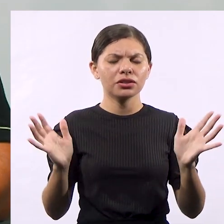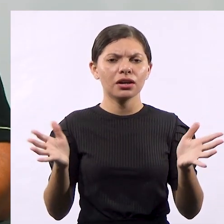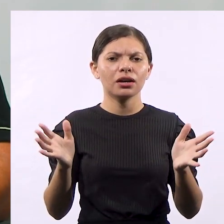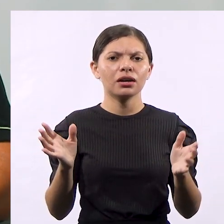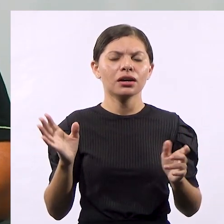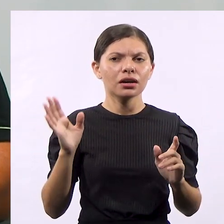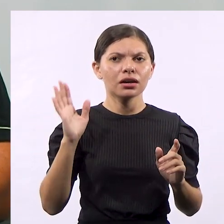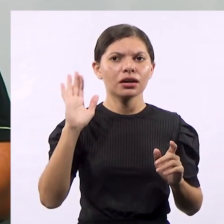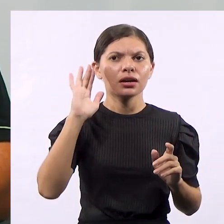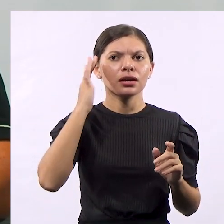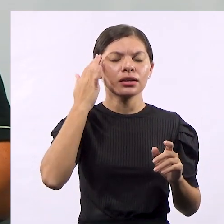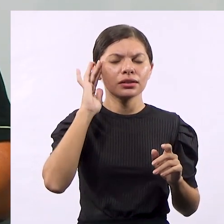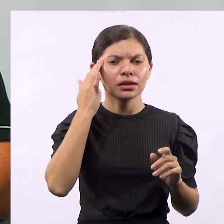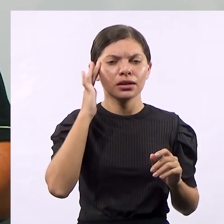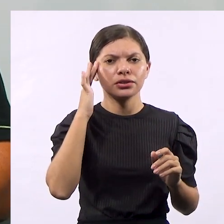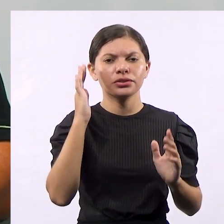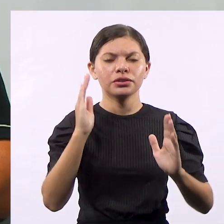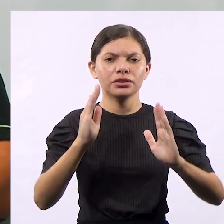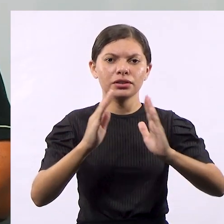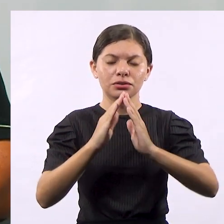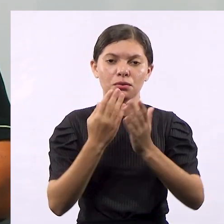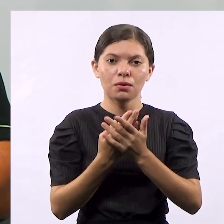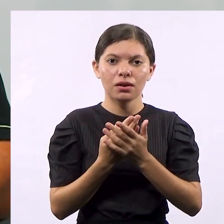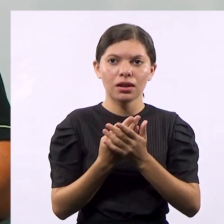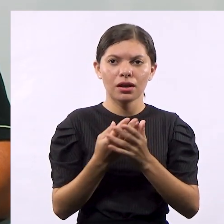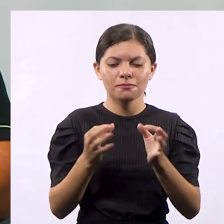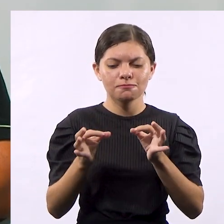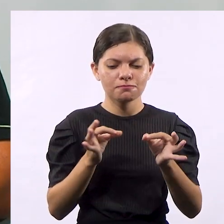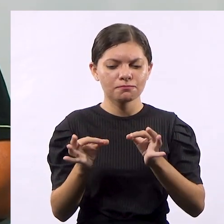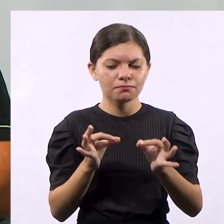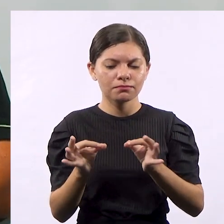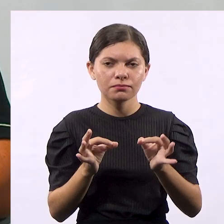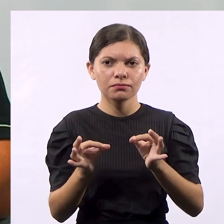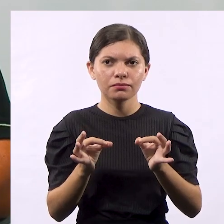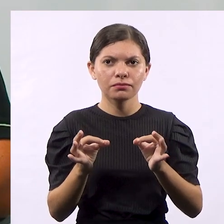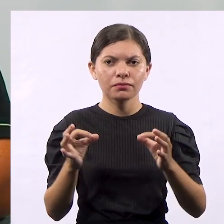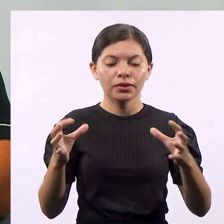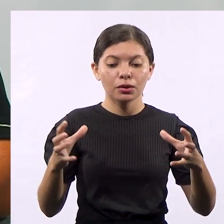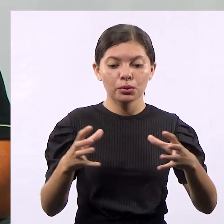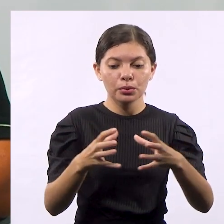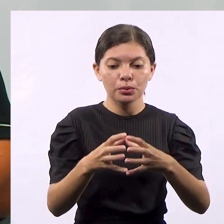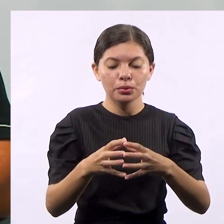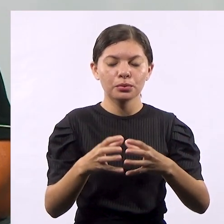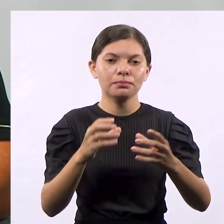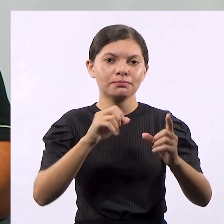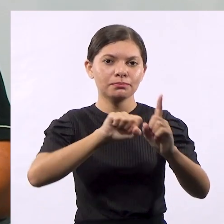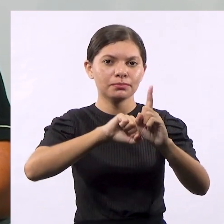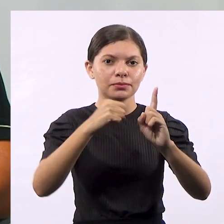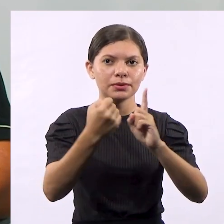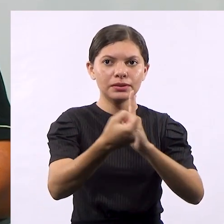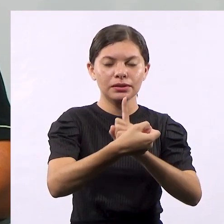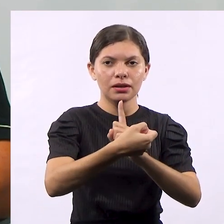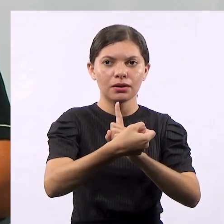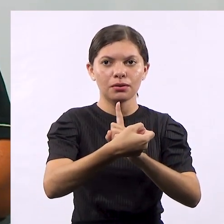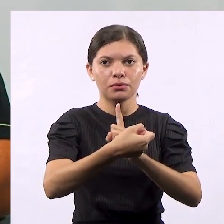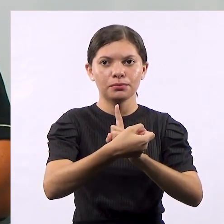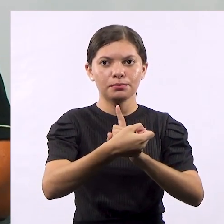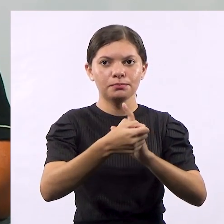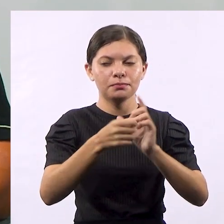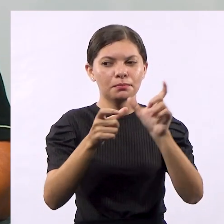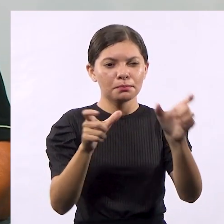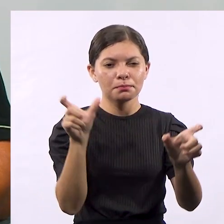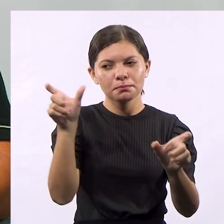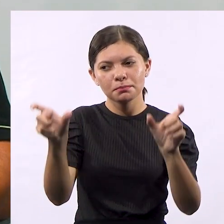como uma organização e vocês já entendem que uma organização ela é um agrupamento social formado